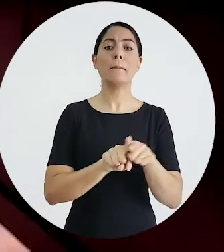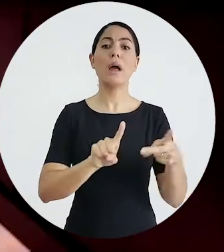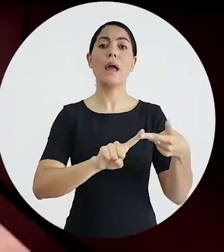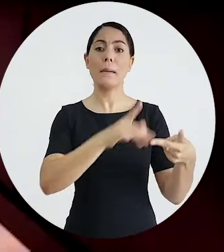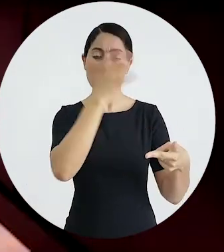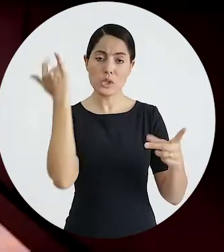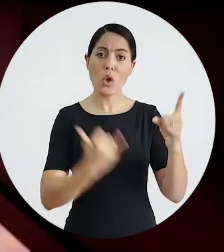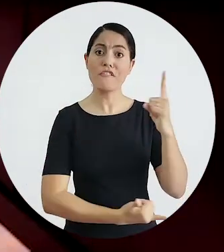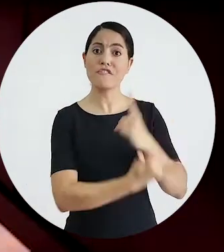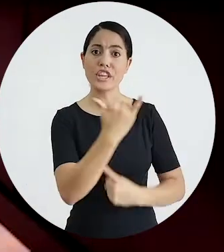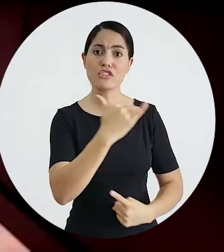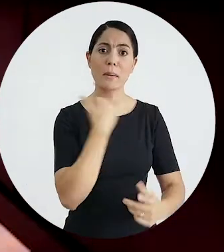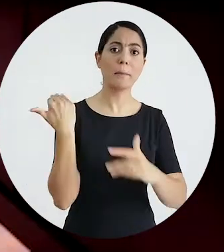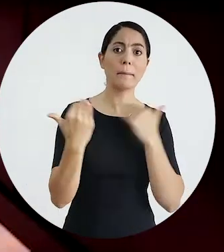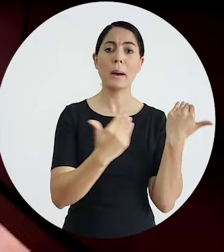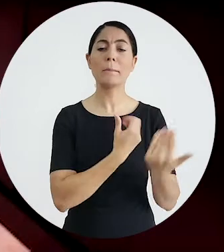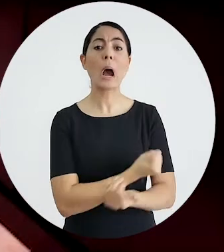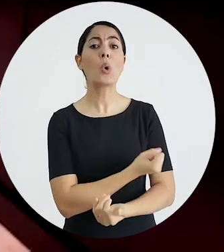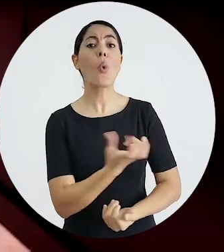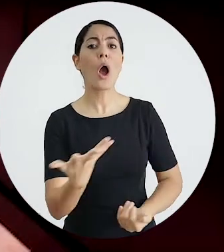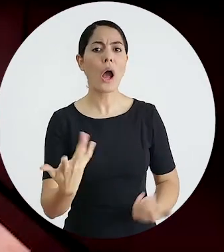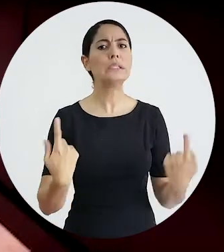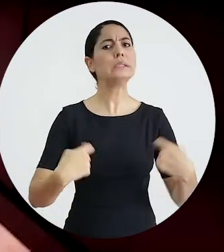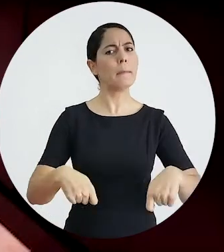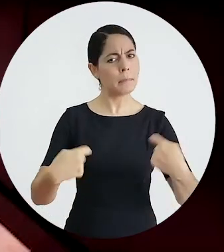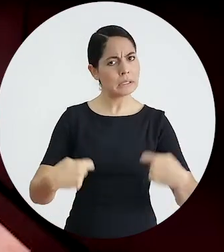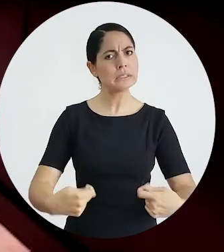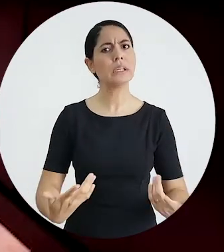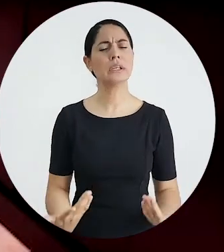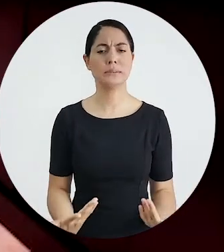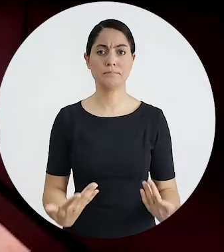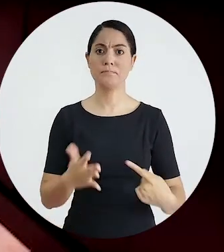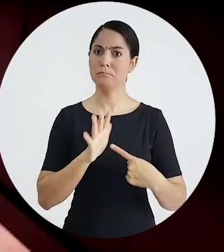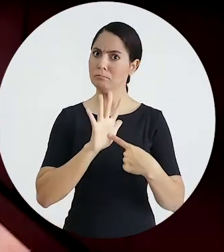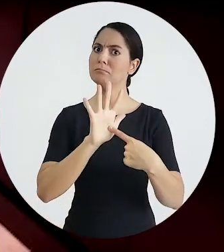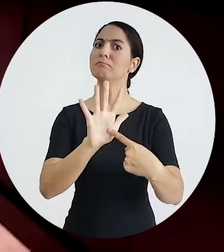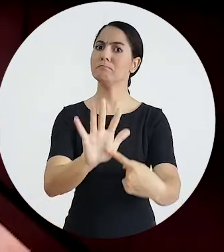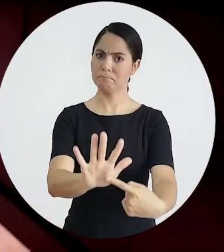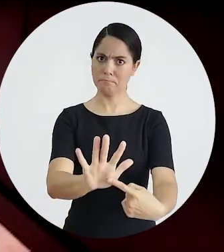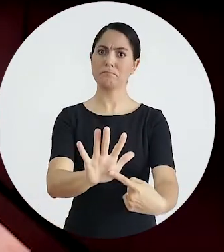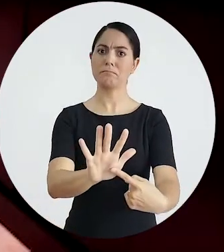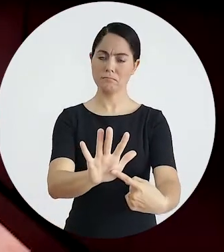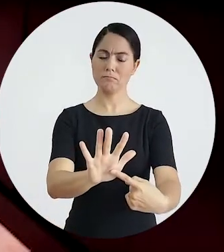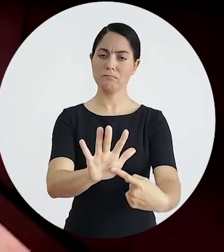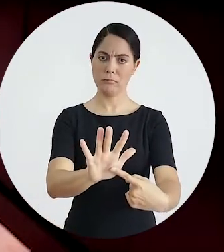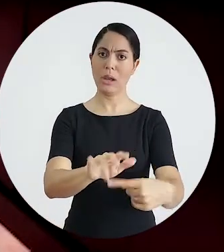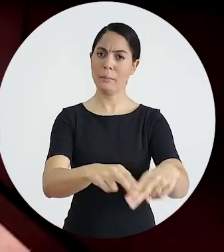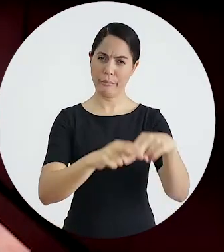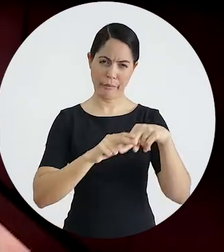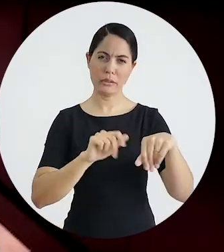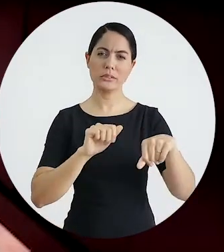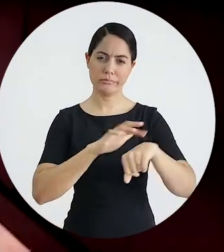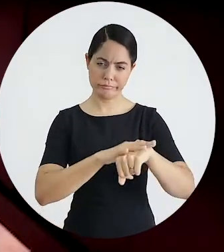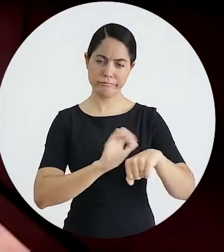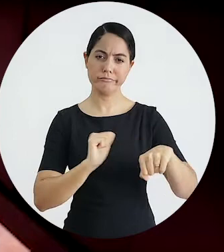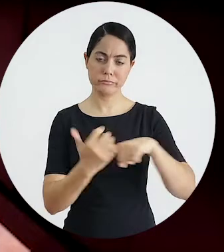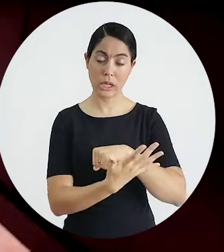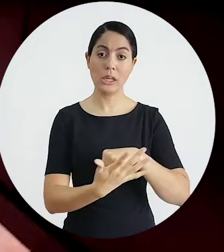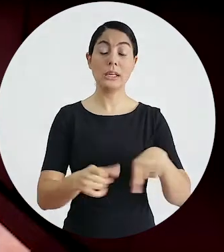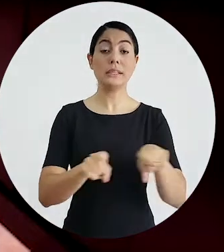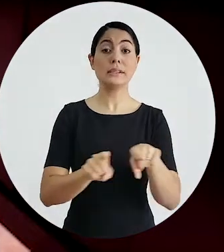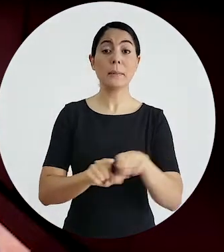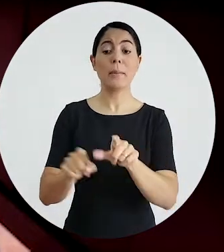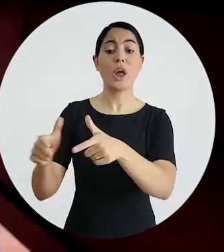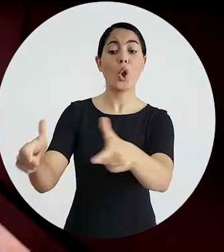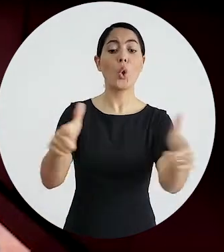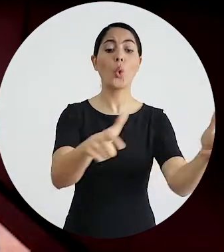pessoas que efetivamente foram vitimadas com a sua vida por conta da doença,